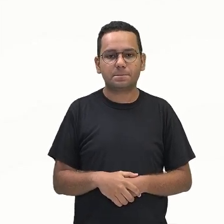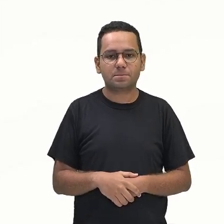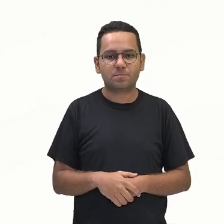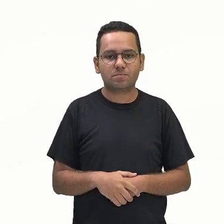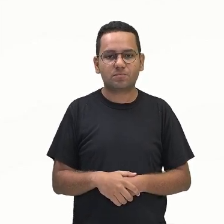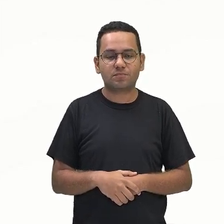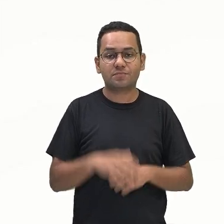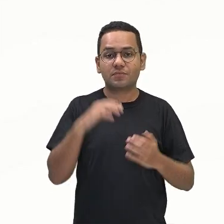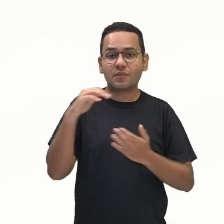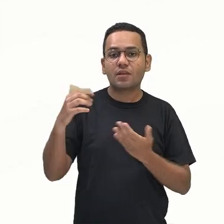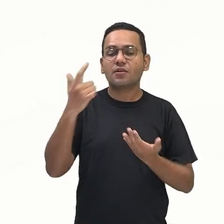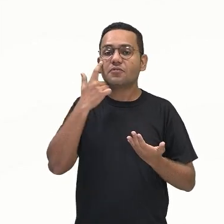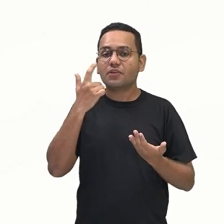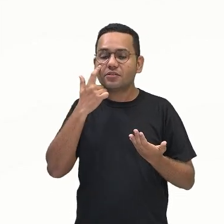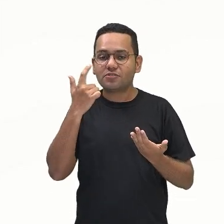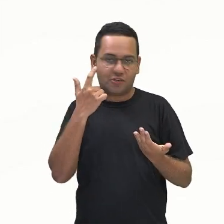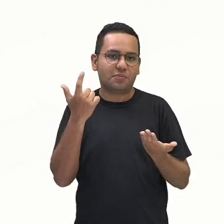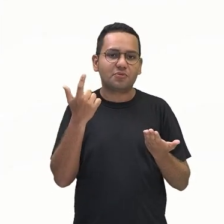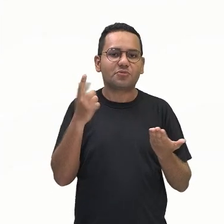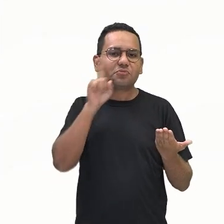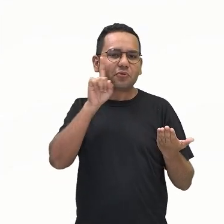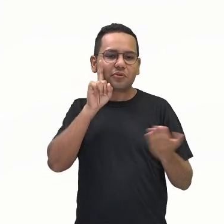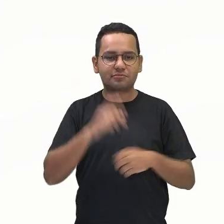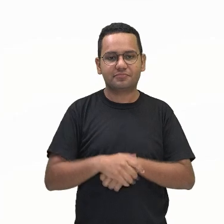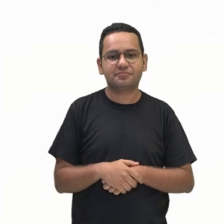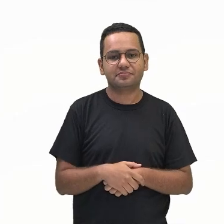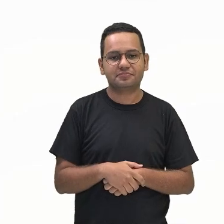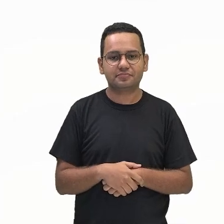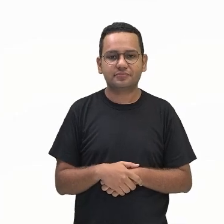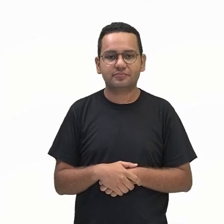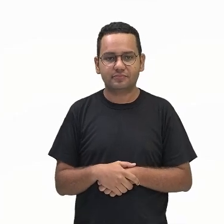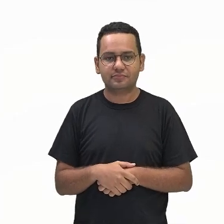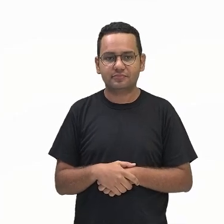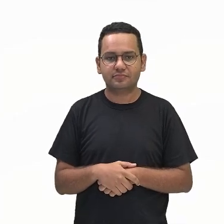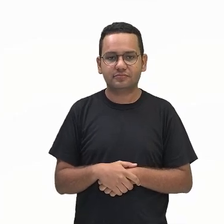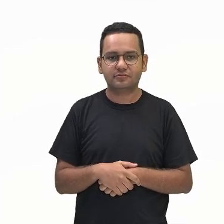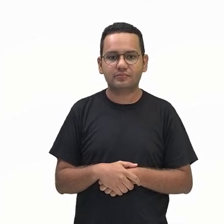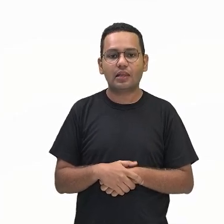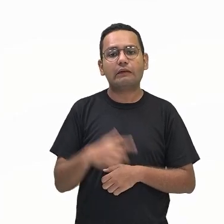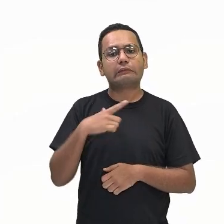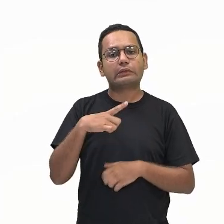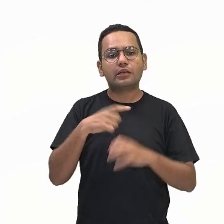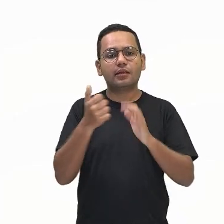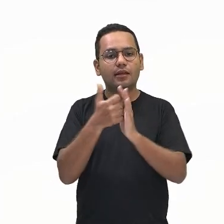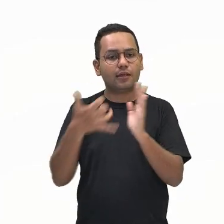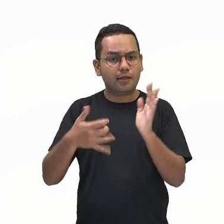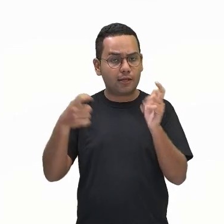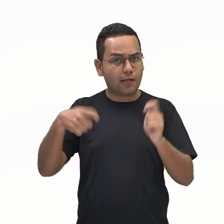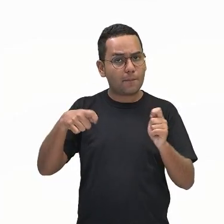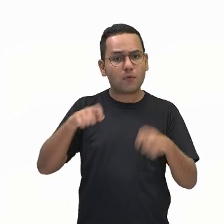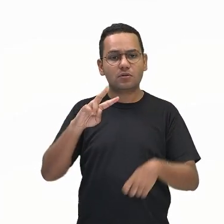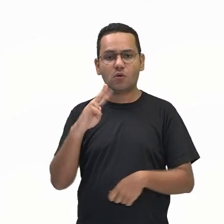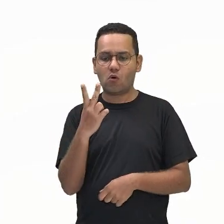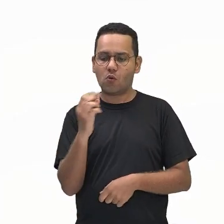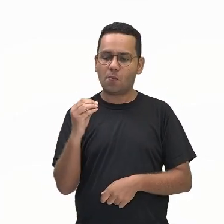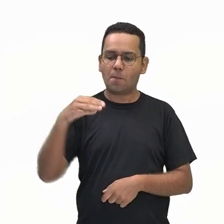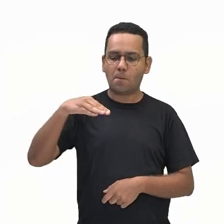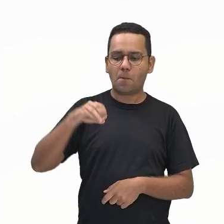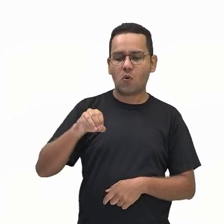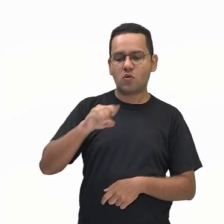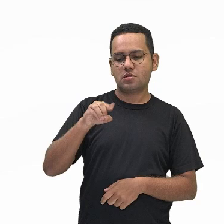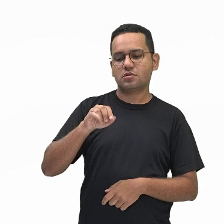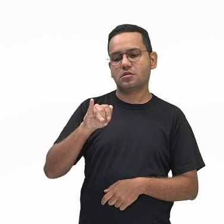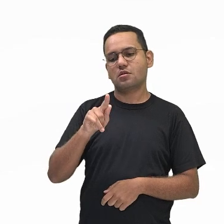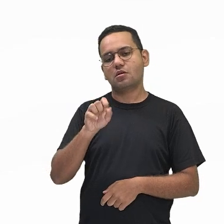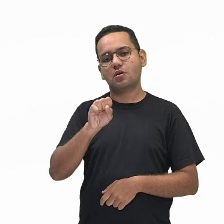alguns exemplos de dominantes e recessivos. Existem aí características que só serão expressas em homozigose. Por exemplo, a